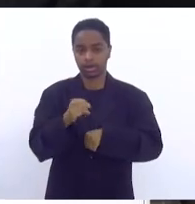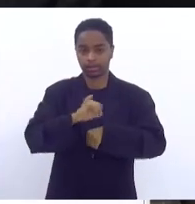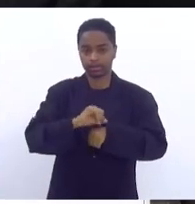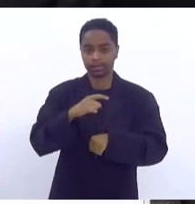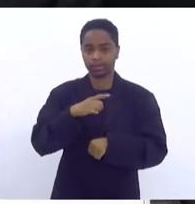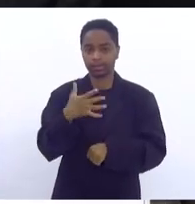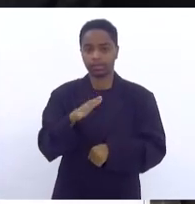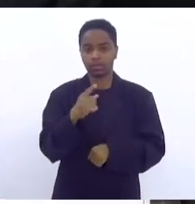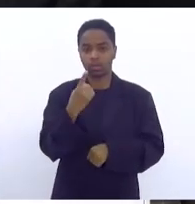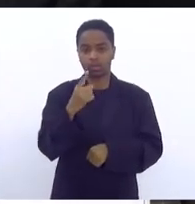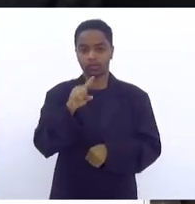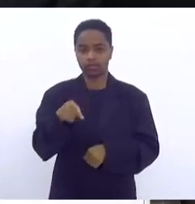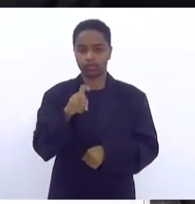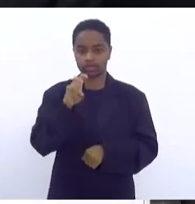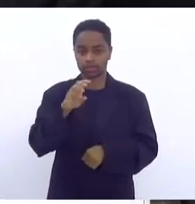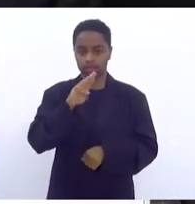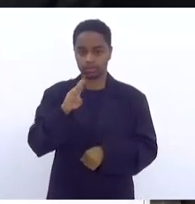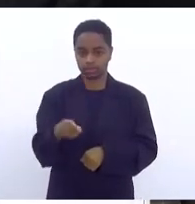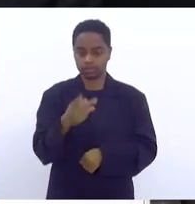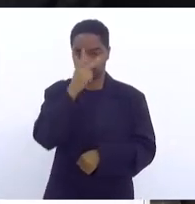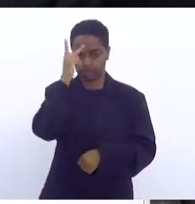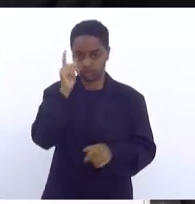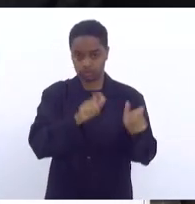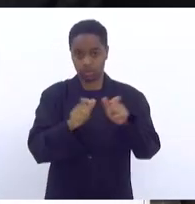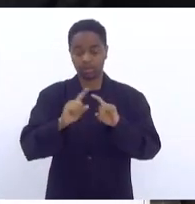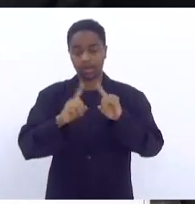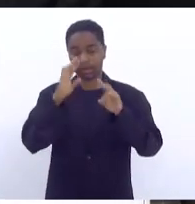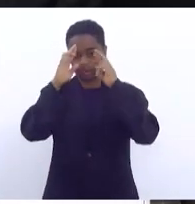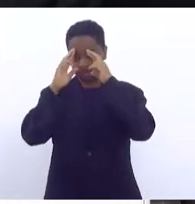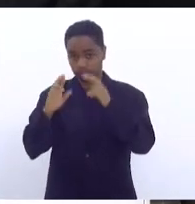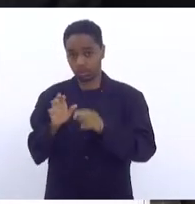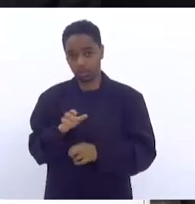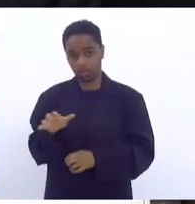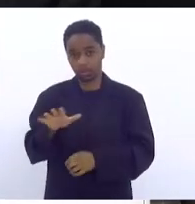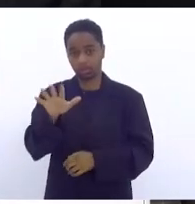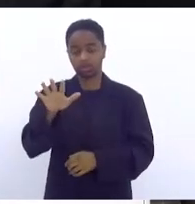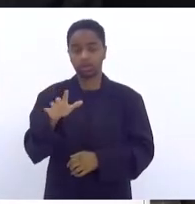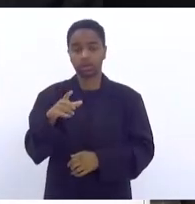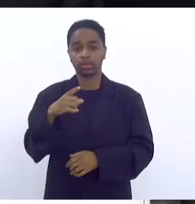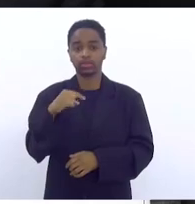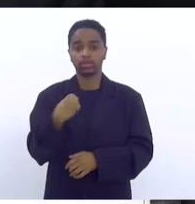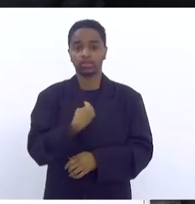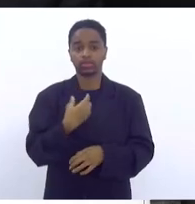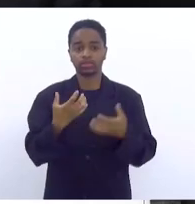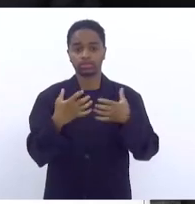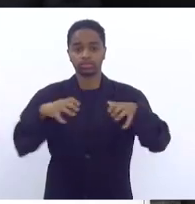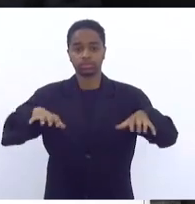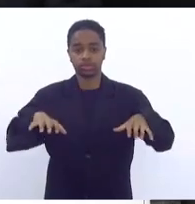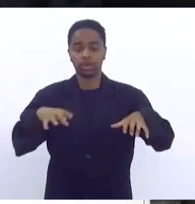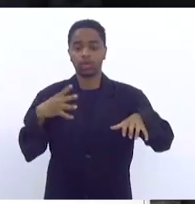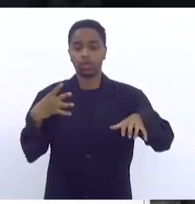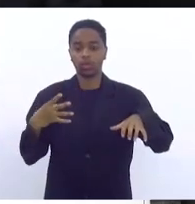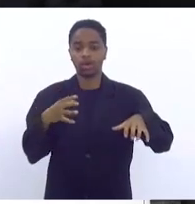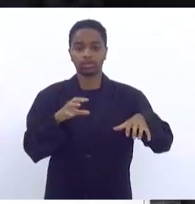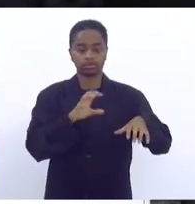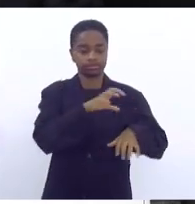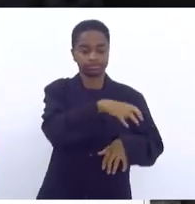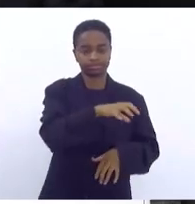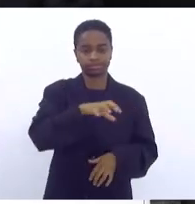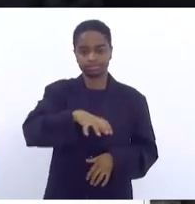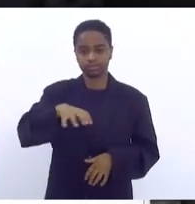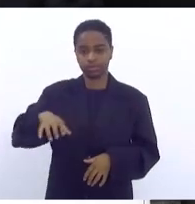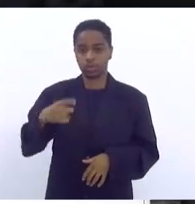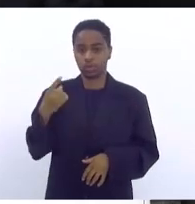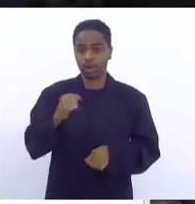pessoas e em respeito às Comunidades nós nos dividimos em quatro diretorias uma da capital uma Da Leste